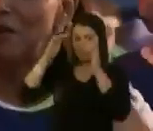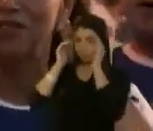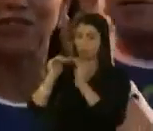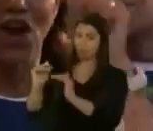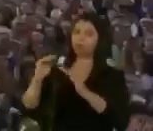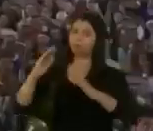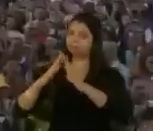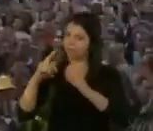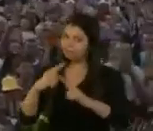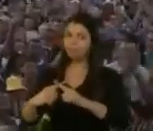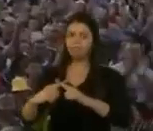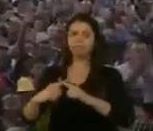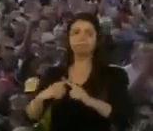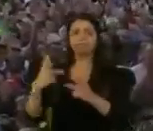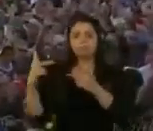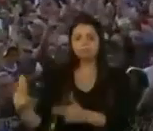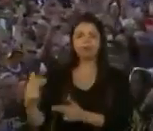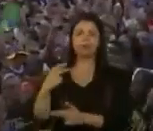Messias Bolsonaro.